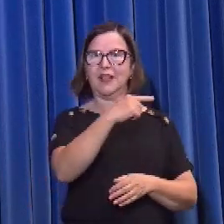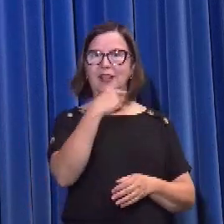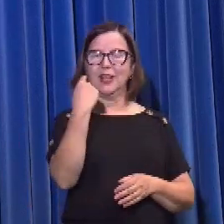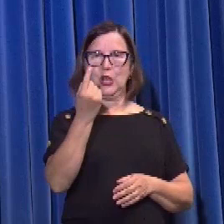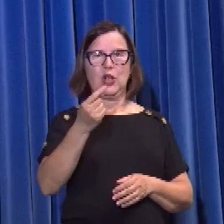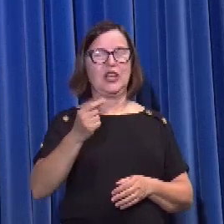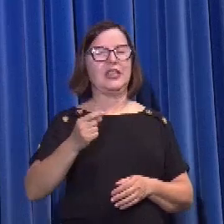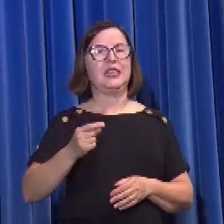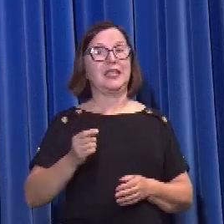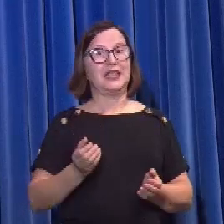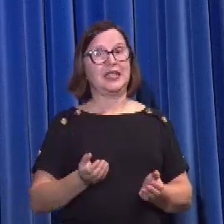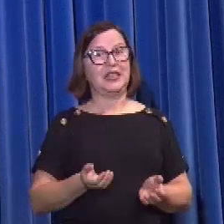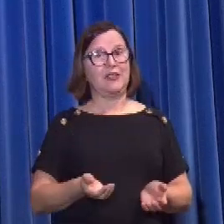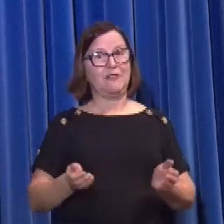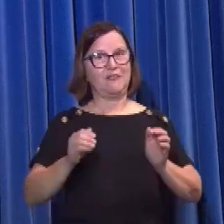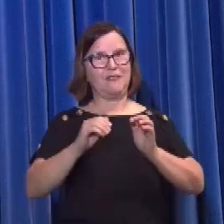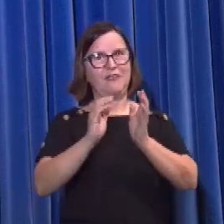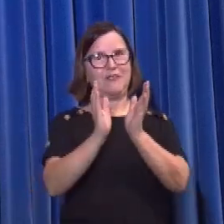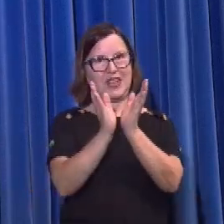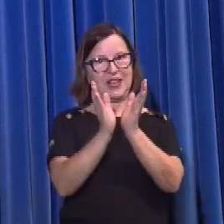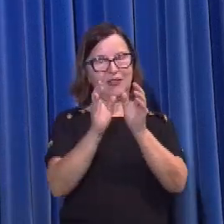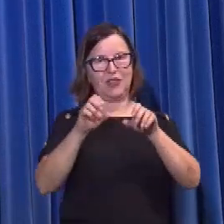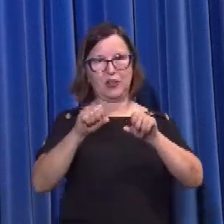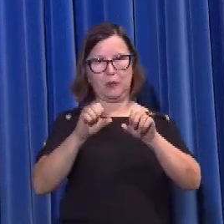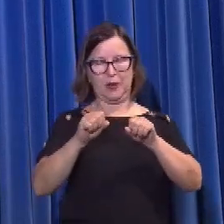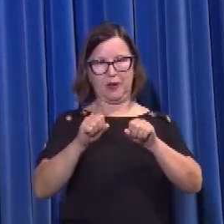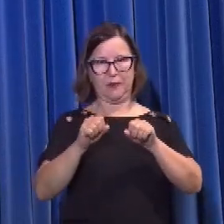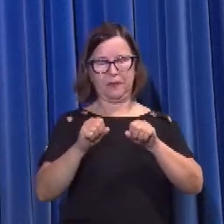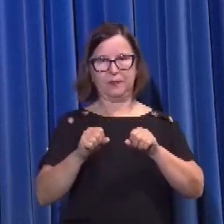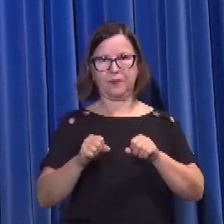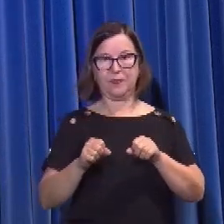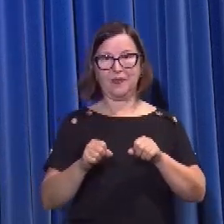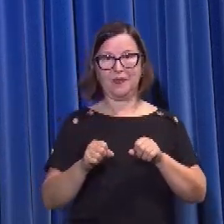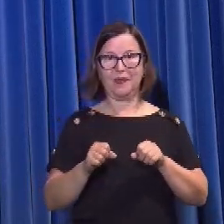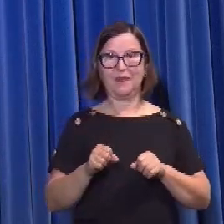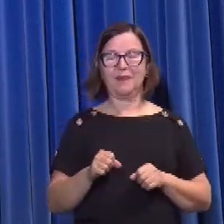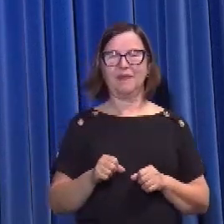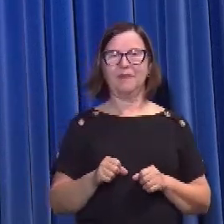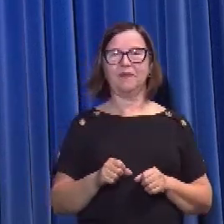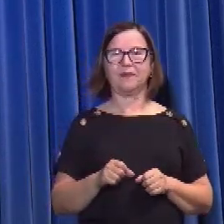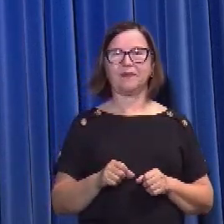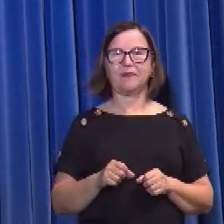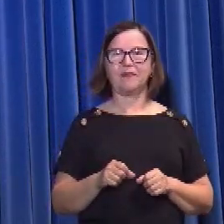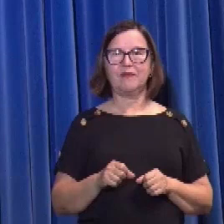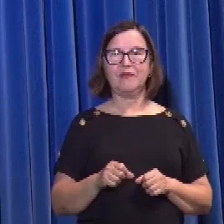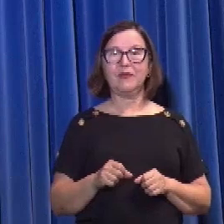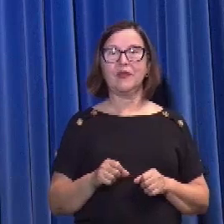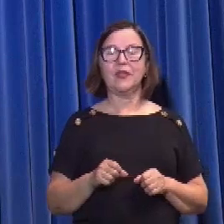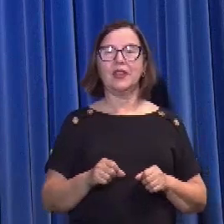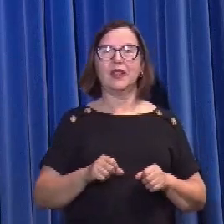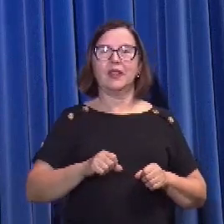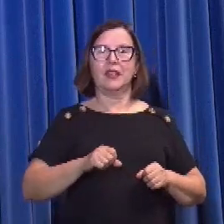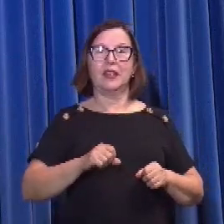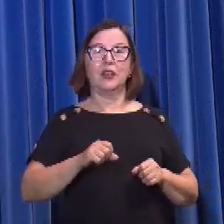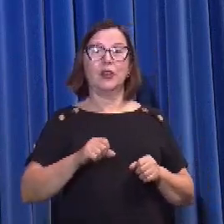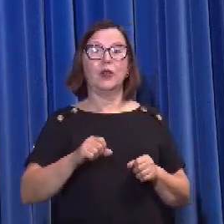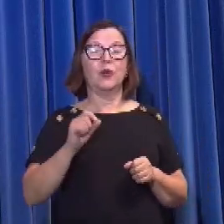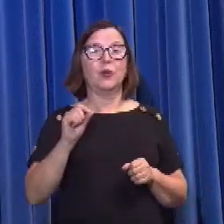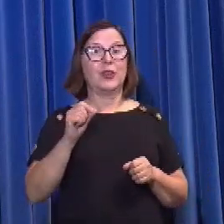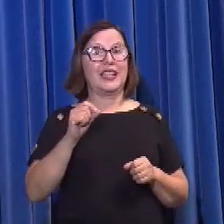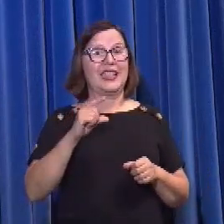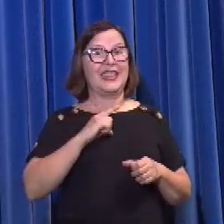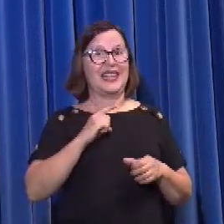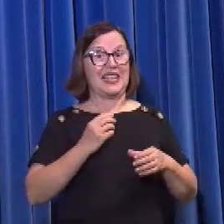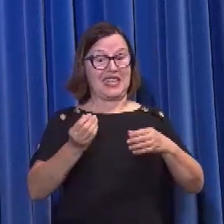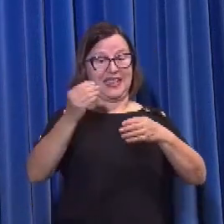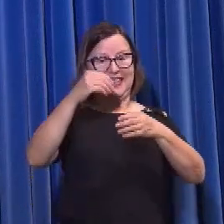barro. O seu conteúdo, ou seja, o que está dentro do vaso é que é o mais importante. E o que está